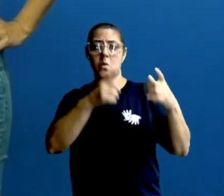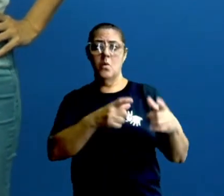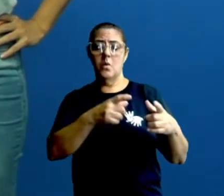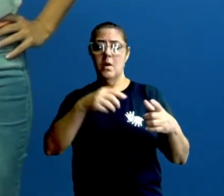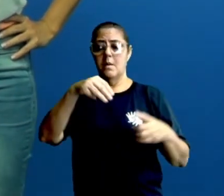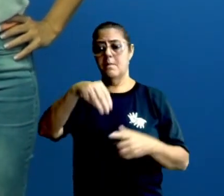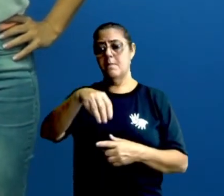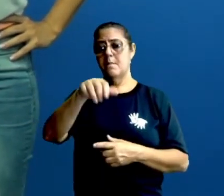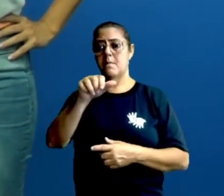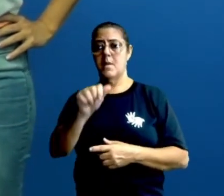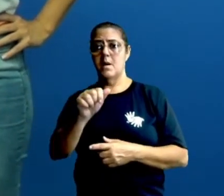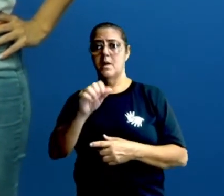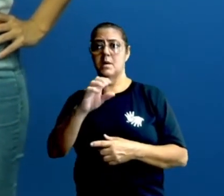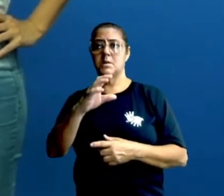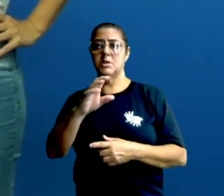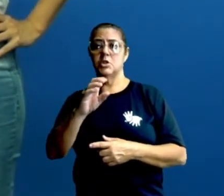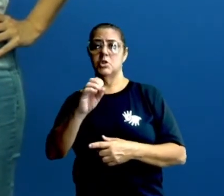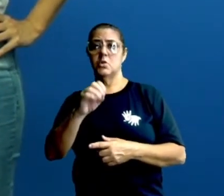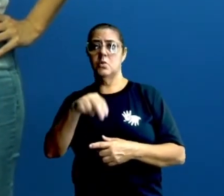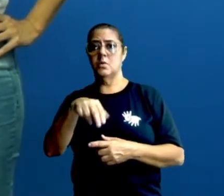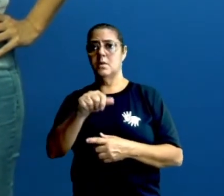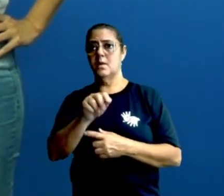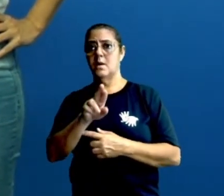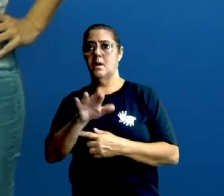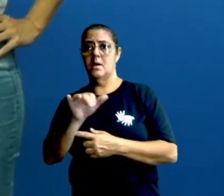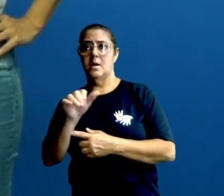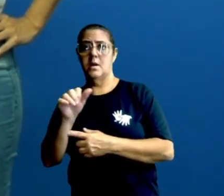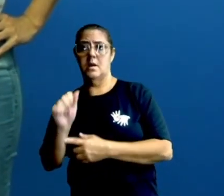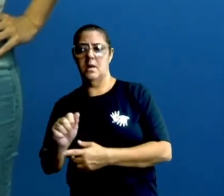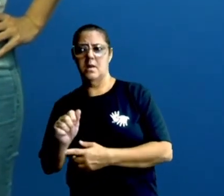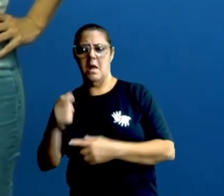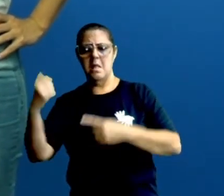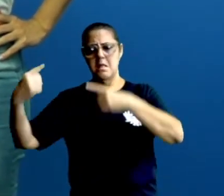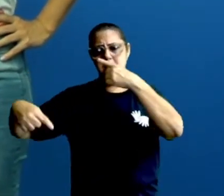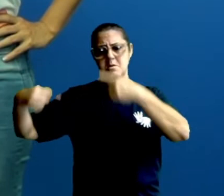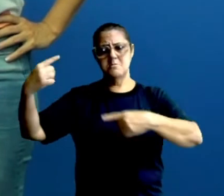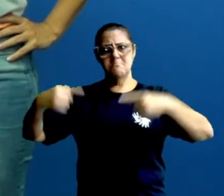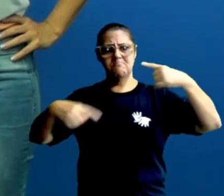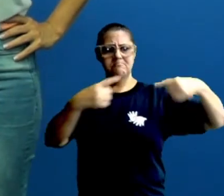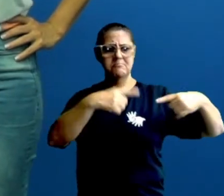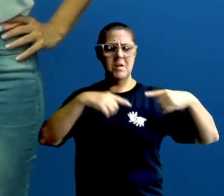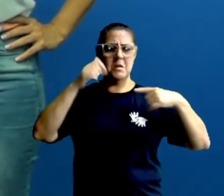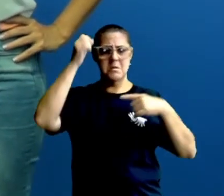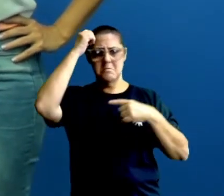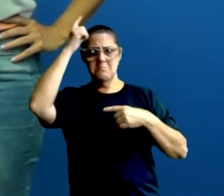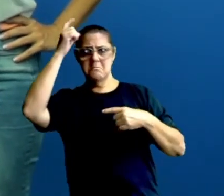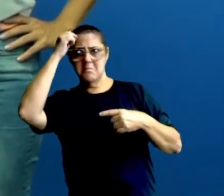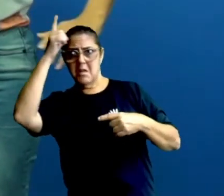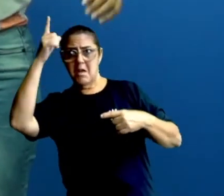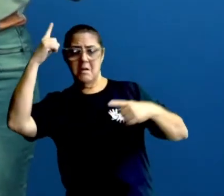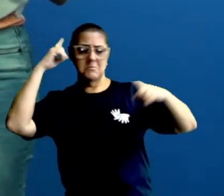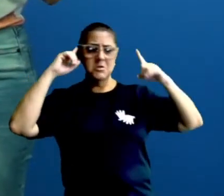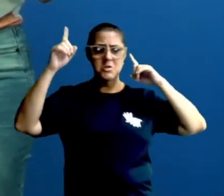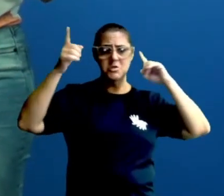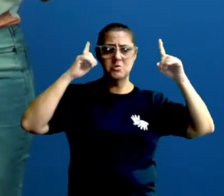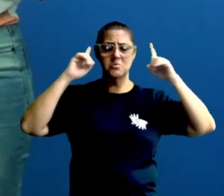E nesses grupos, essas ideias ou essas discussões, elas eram muito